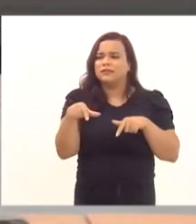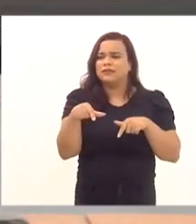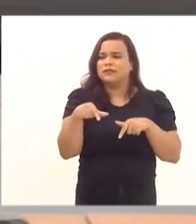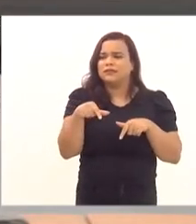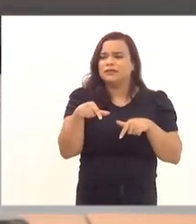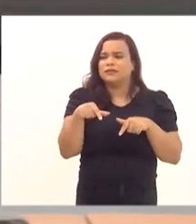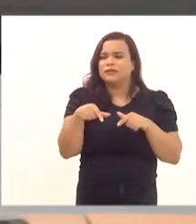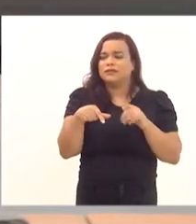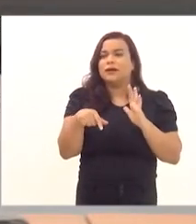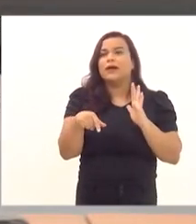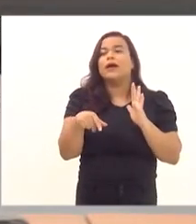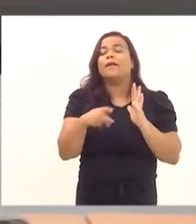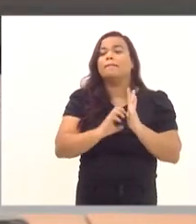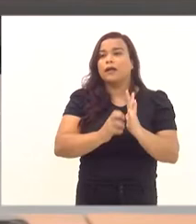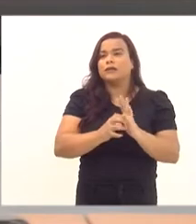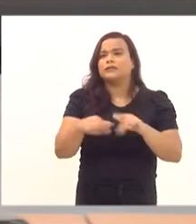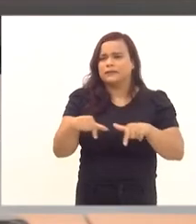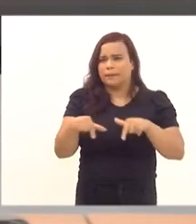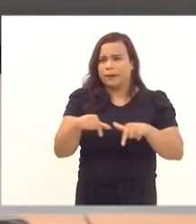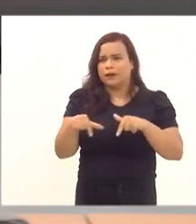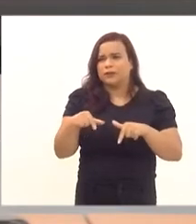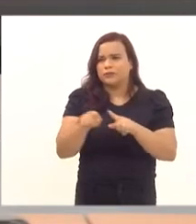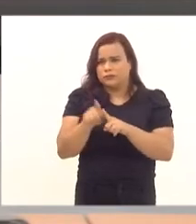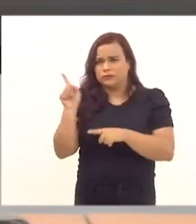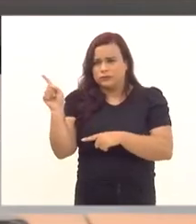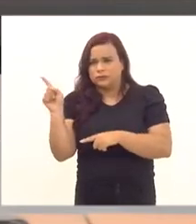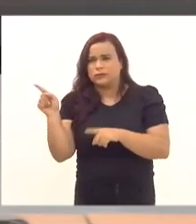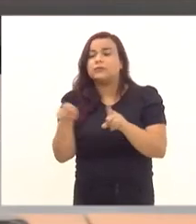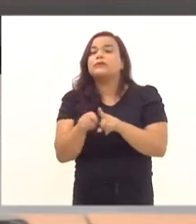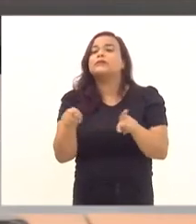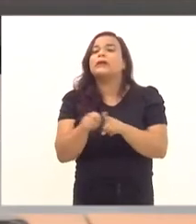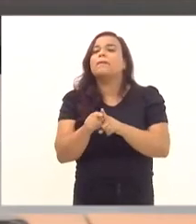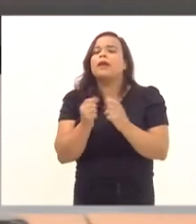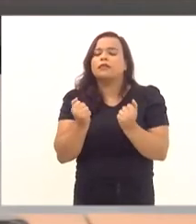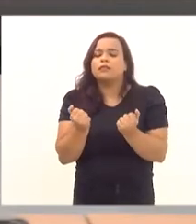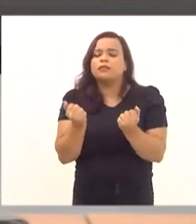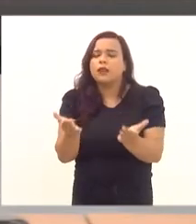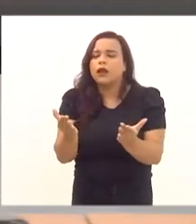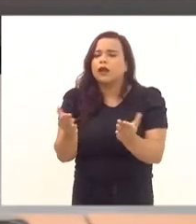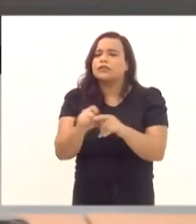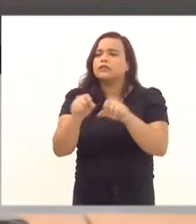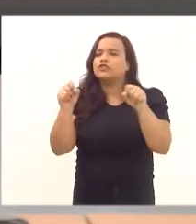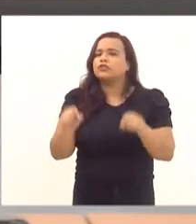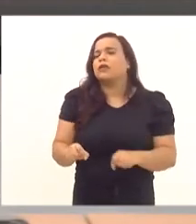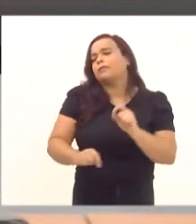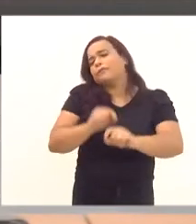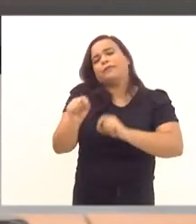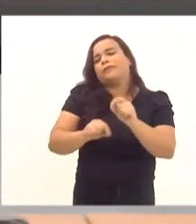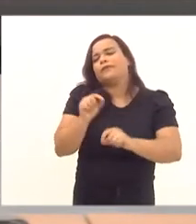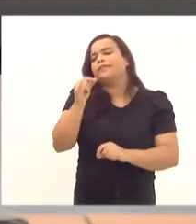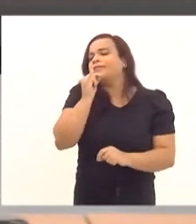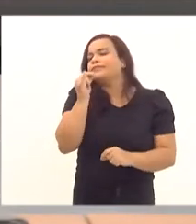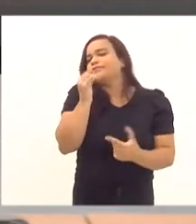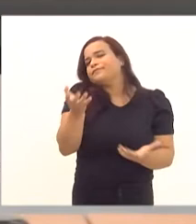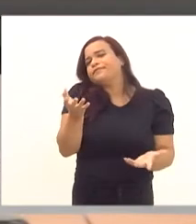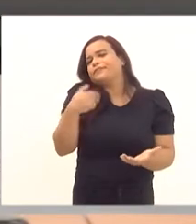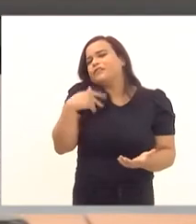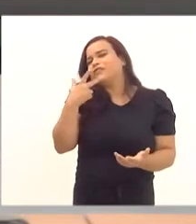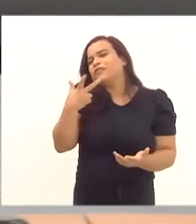né E ao mesmo tempo né uma entrada sistemática Então falo de